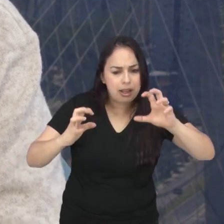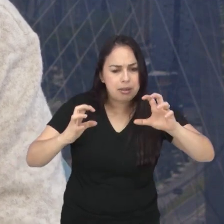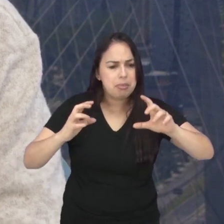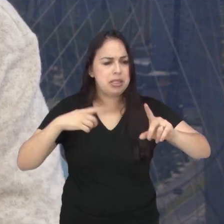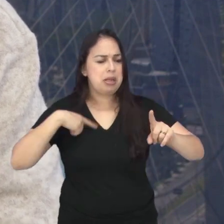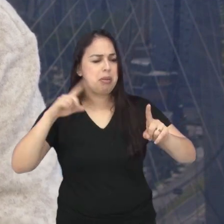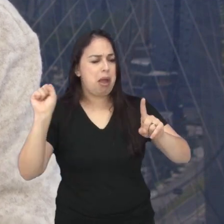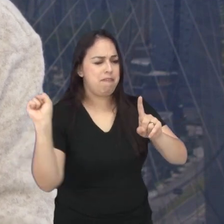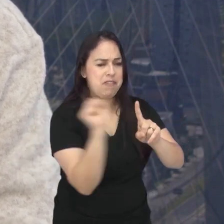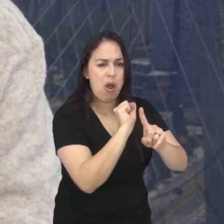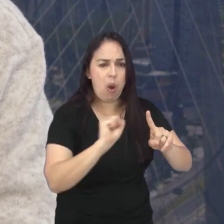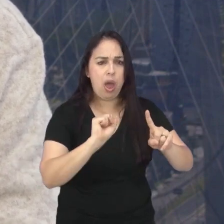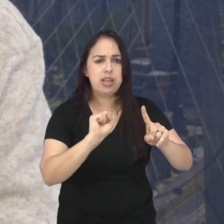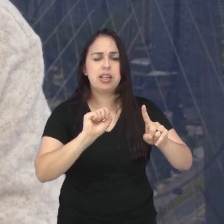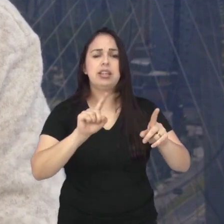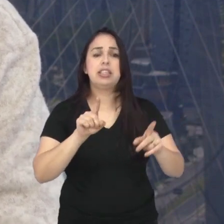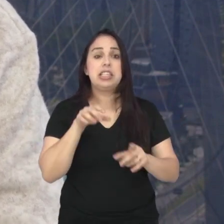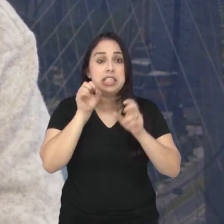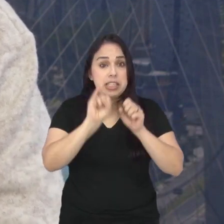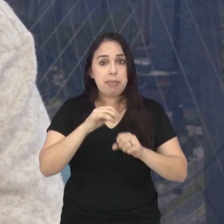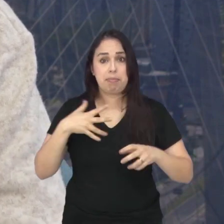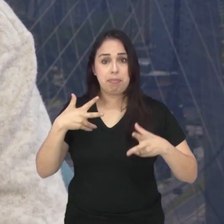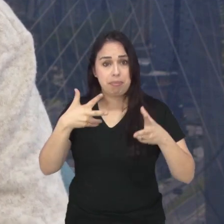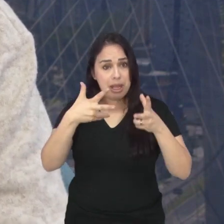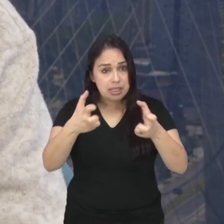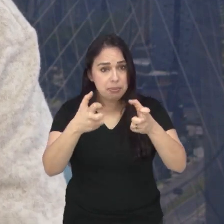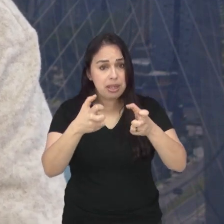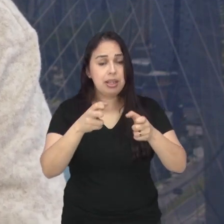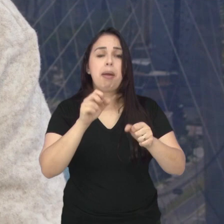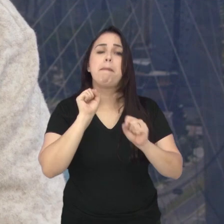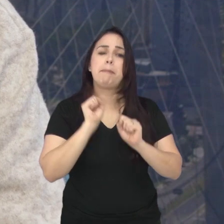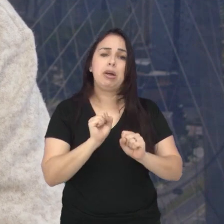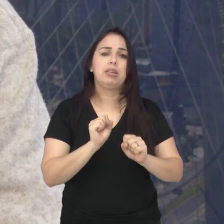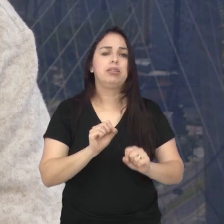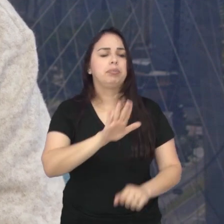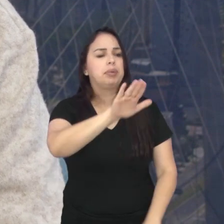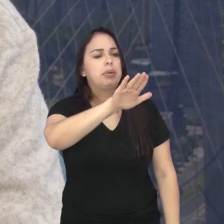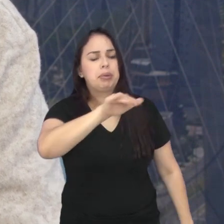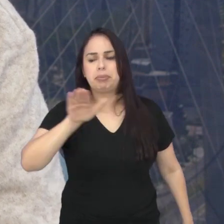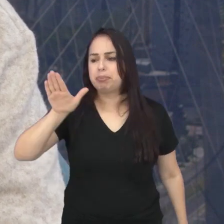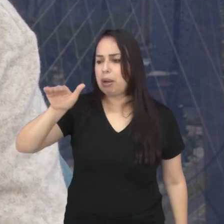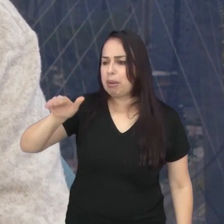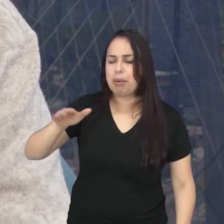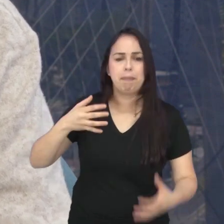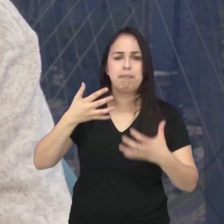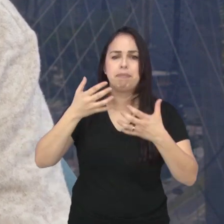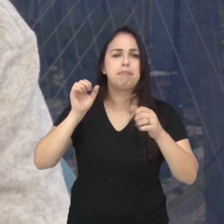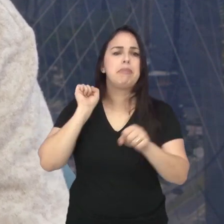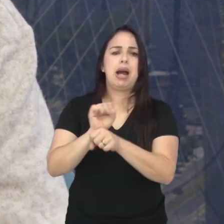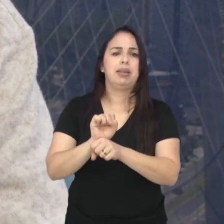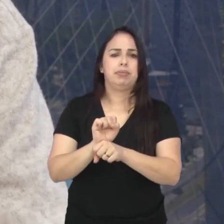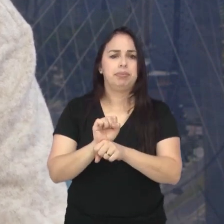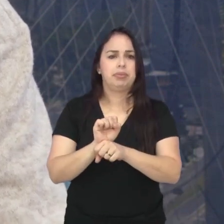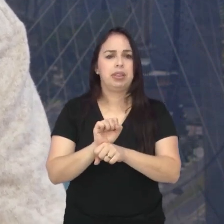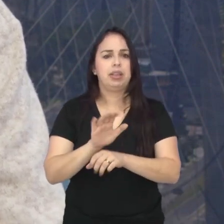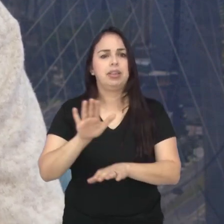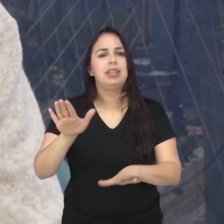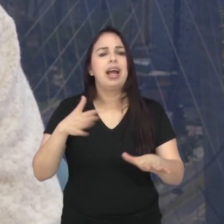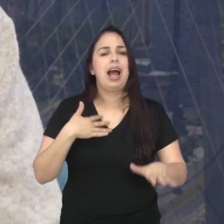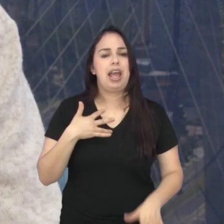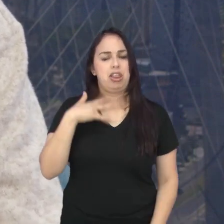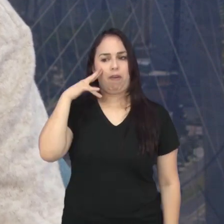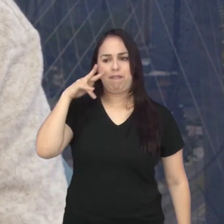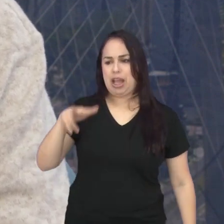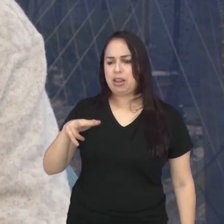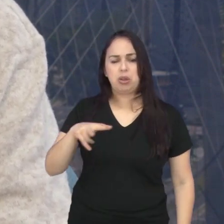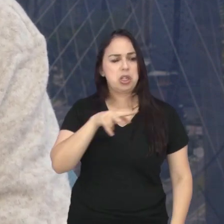da violência, do risco, né? Então, se você percebeu, você pode abordar essa pessoa, talvez não falando,